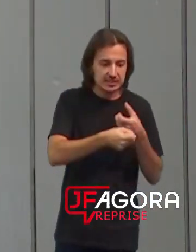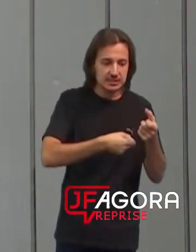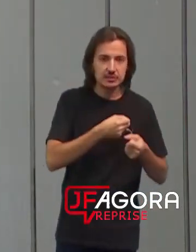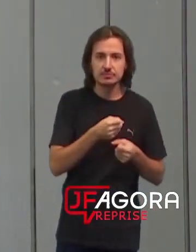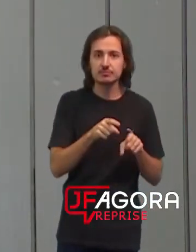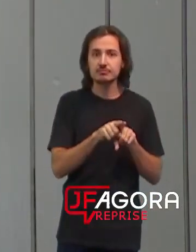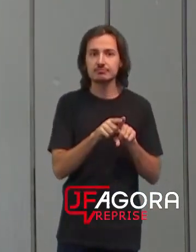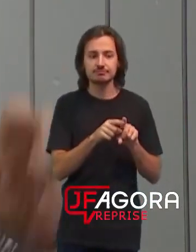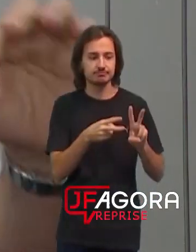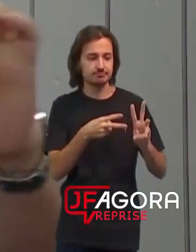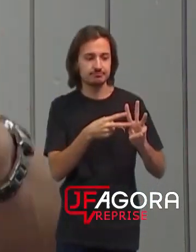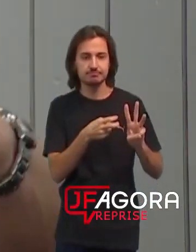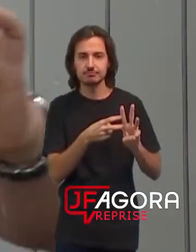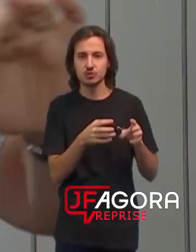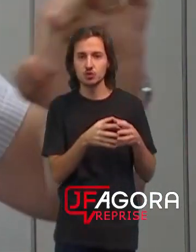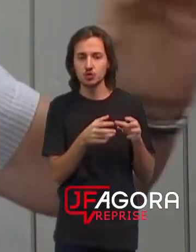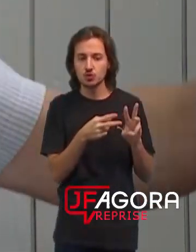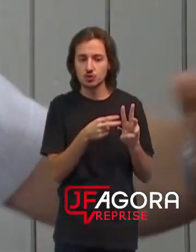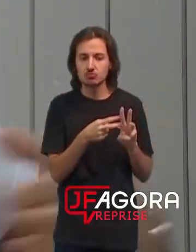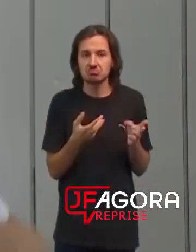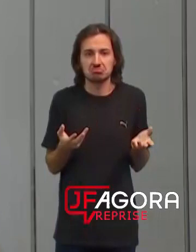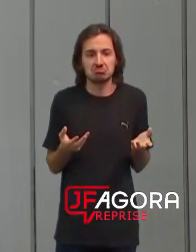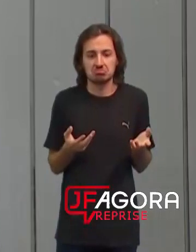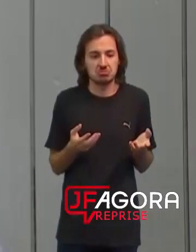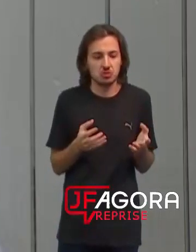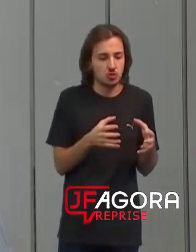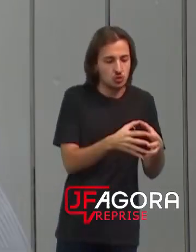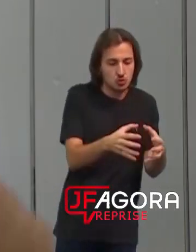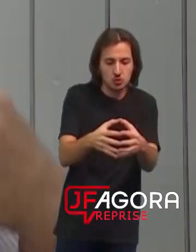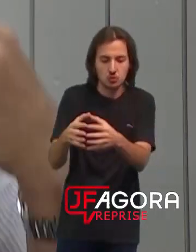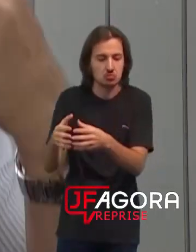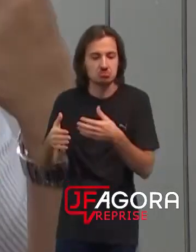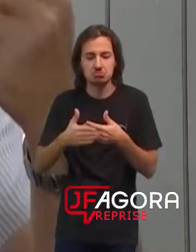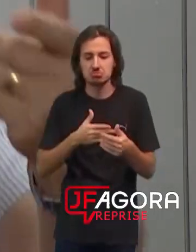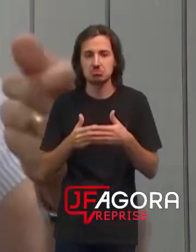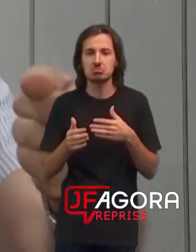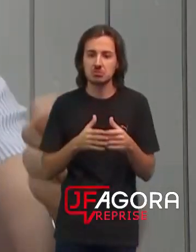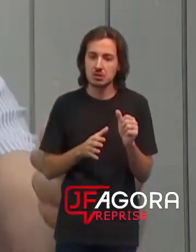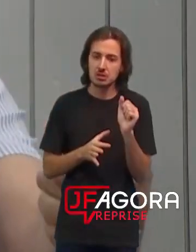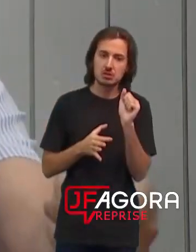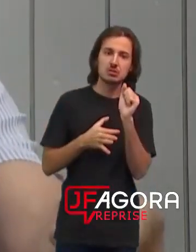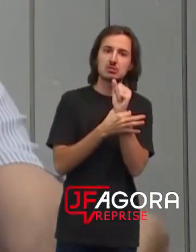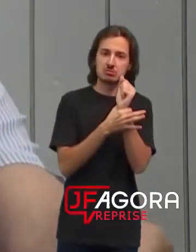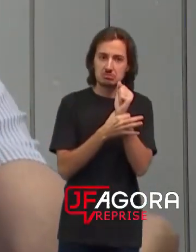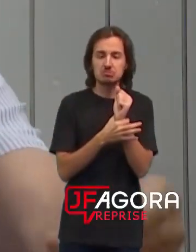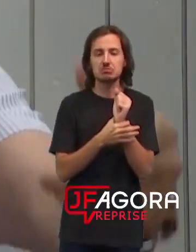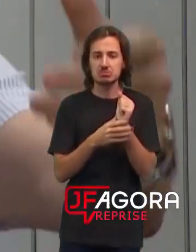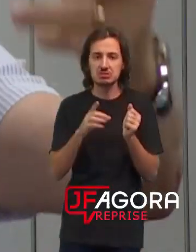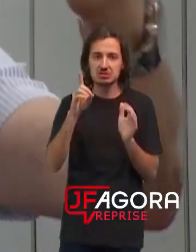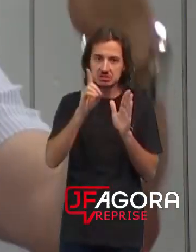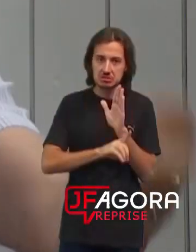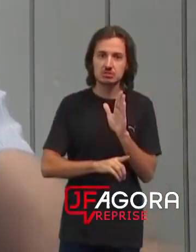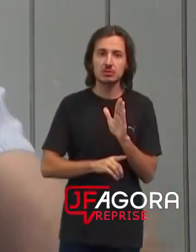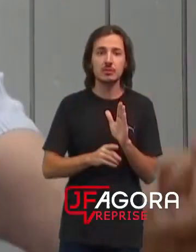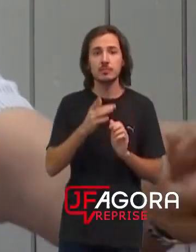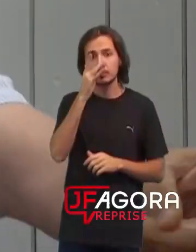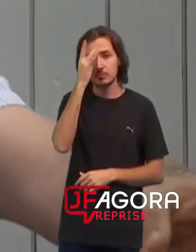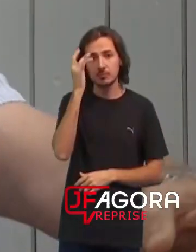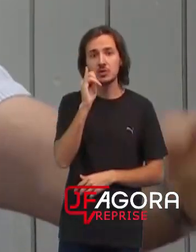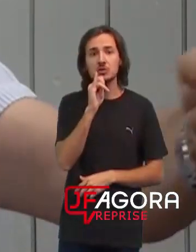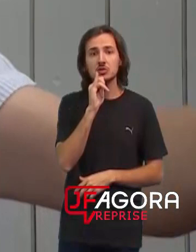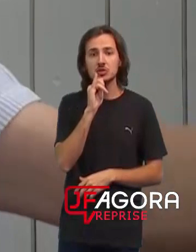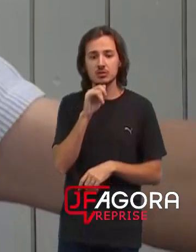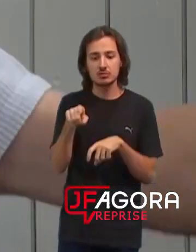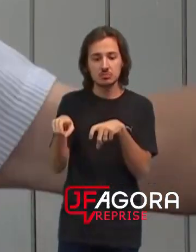originários? Então, todos têm direito à defesa. Então, quem tem uma propriedade rural, ela tem direito de ter duas armas e tem direito